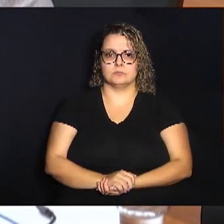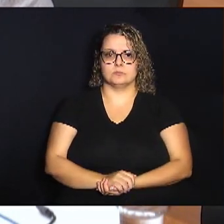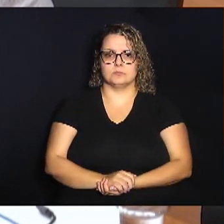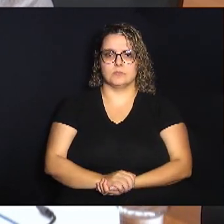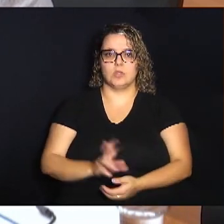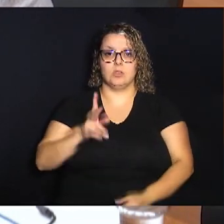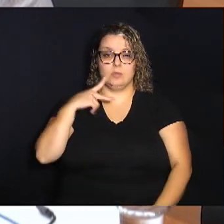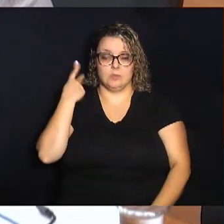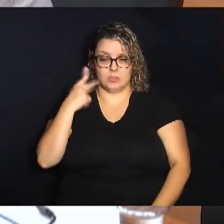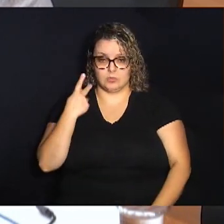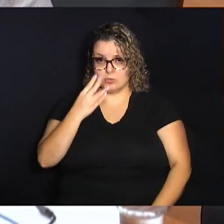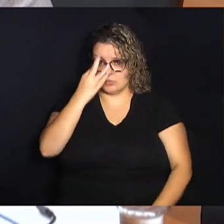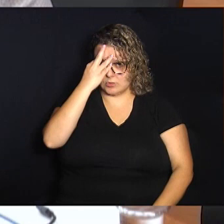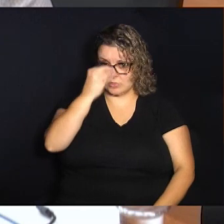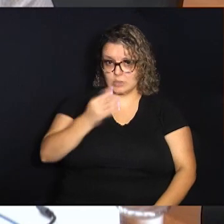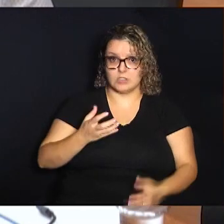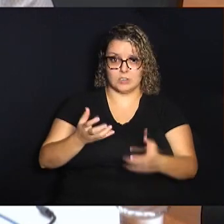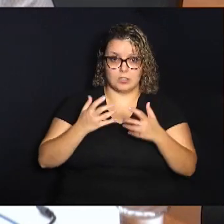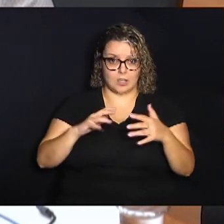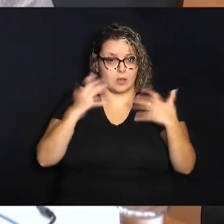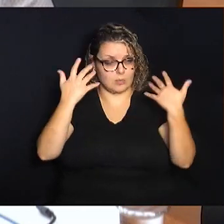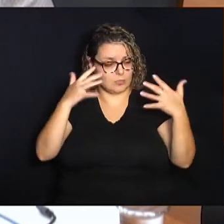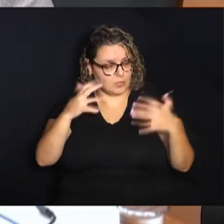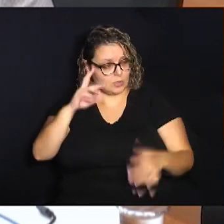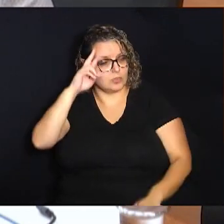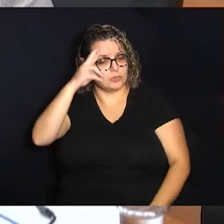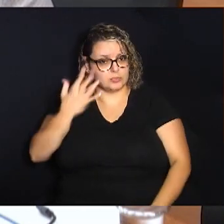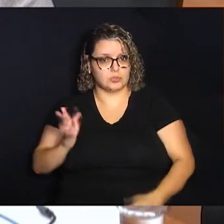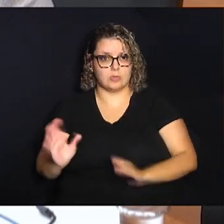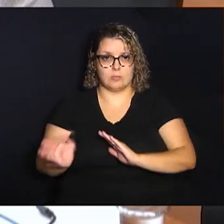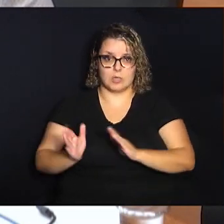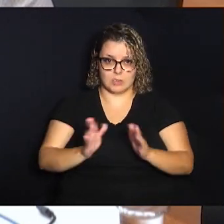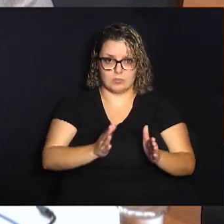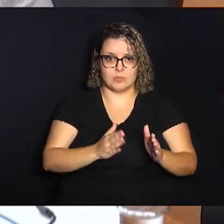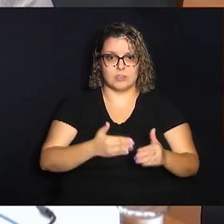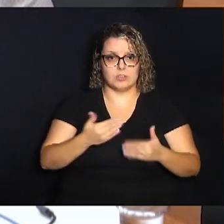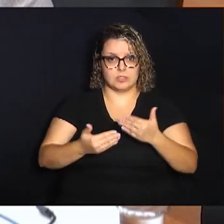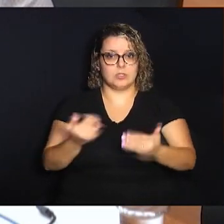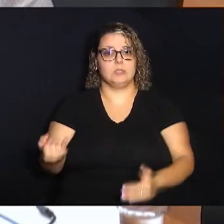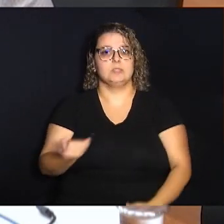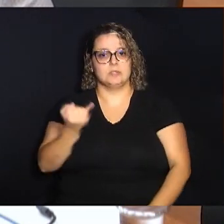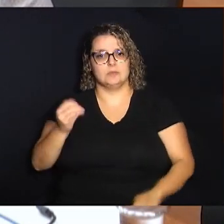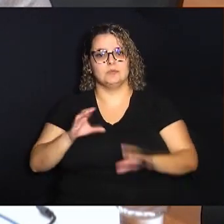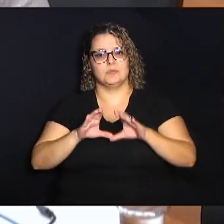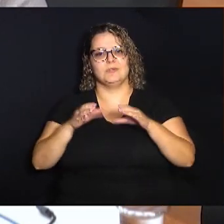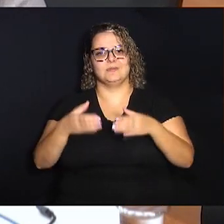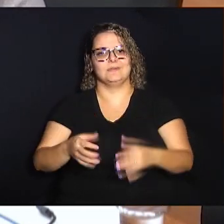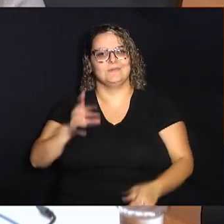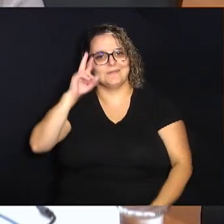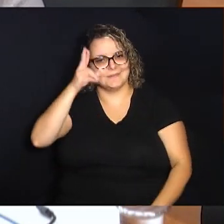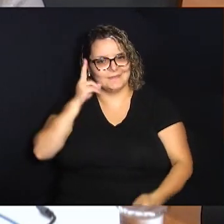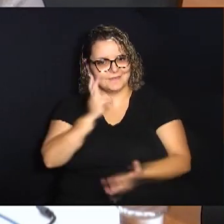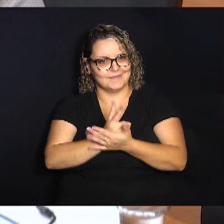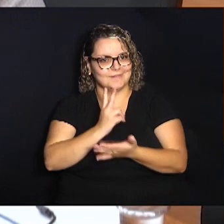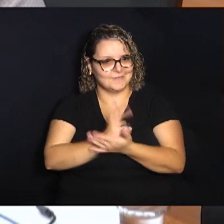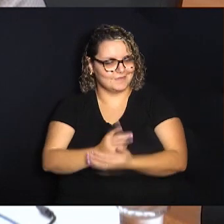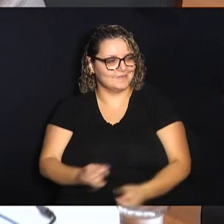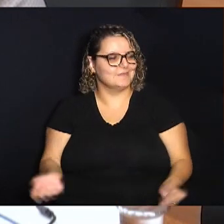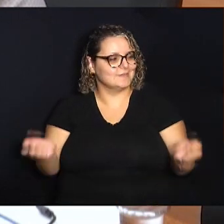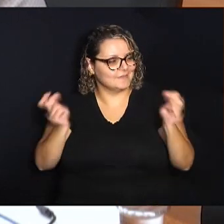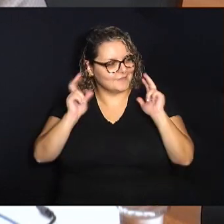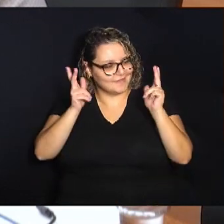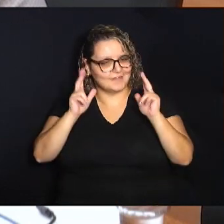Vereador Jair, gostaria de parabenizar o senhor pela condução dessa importante comissão. O senhor sempre atento às causas